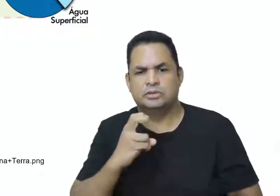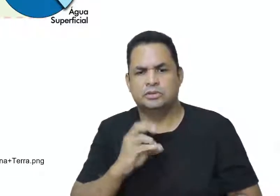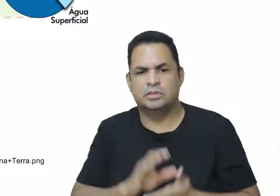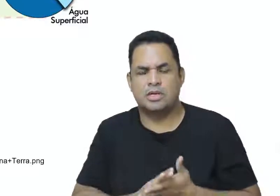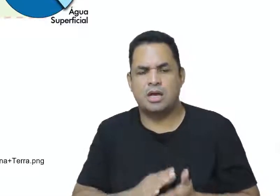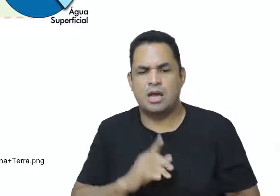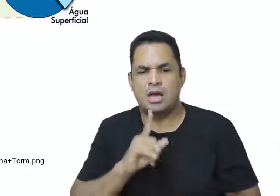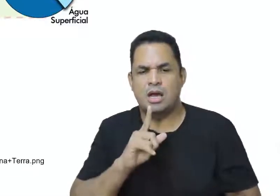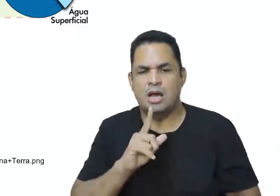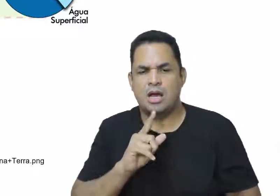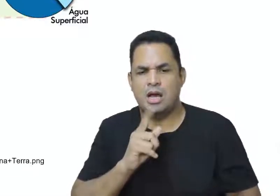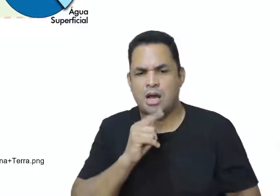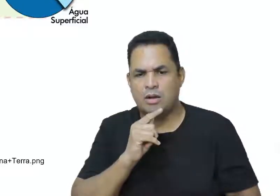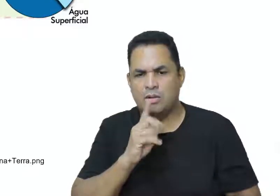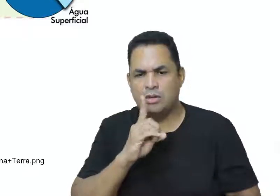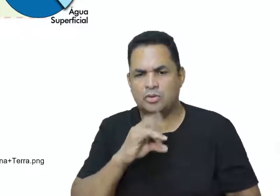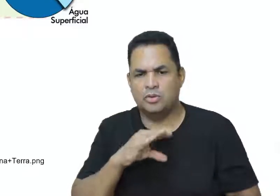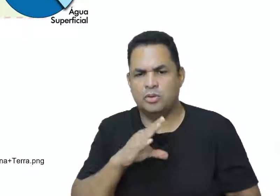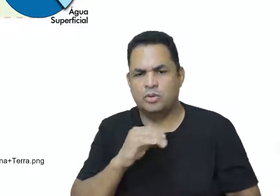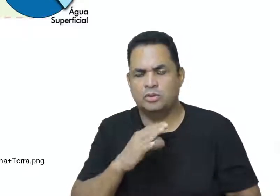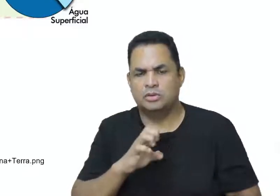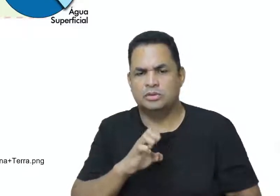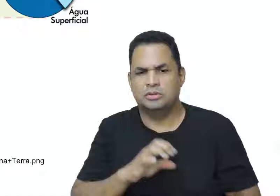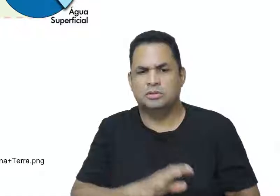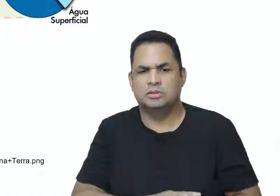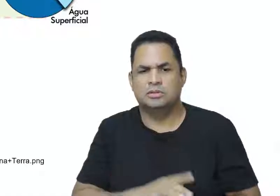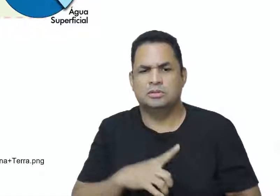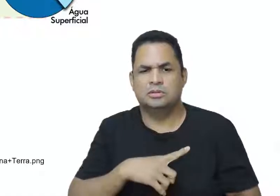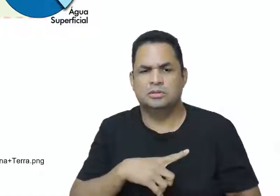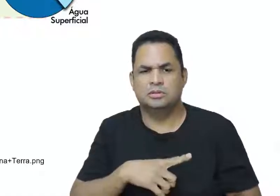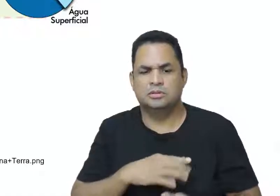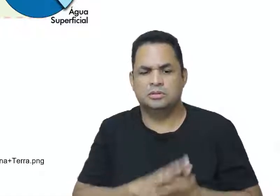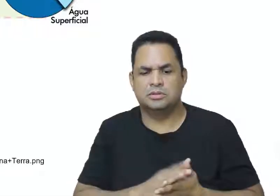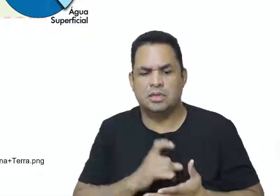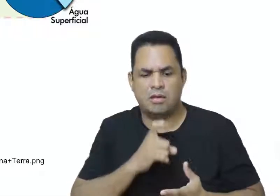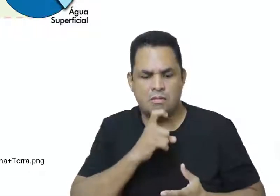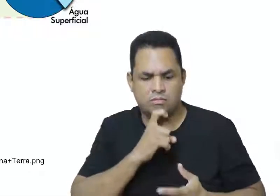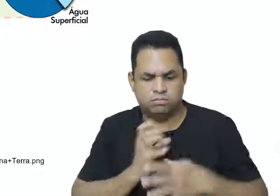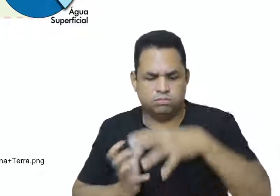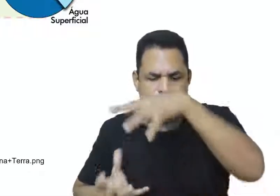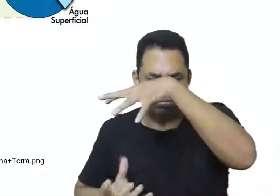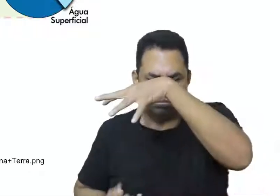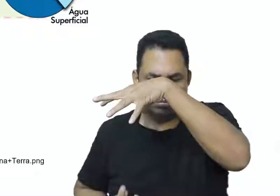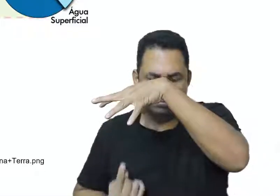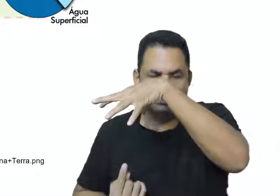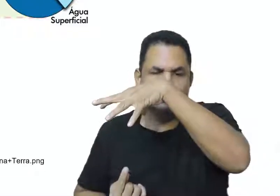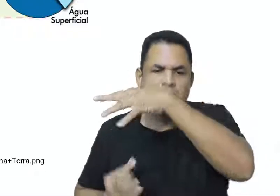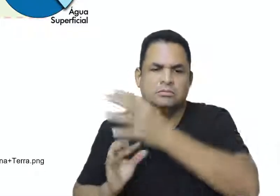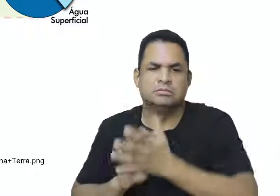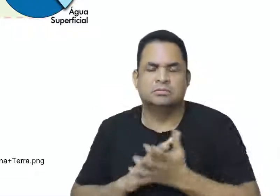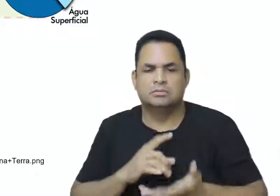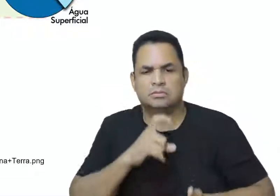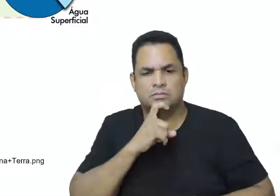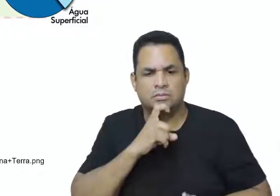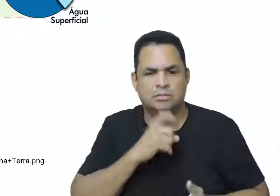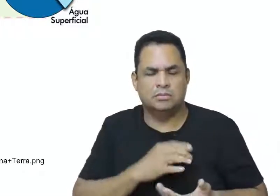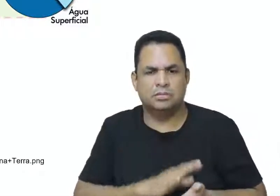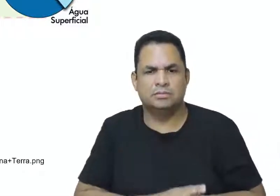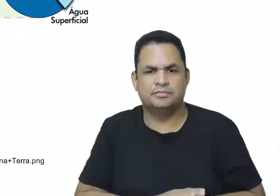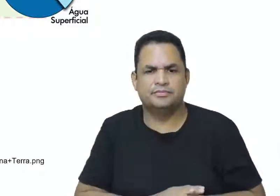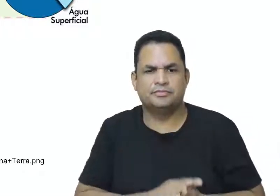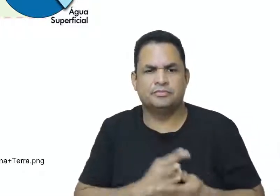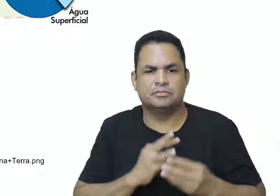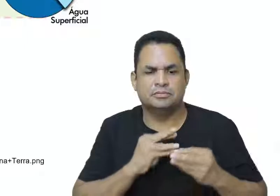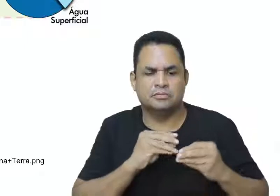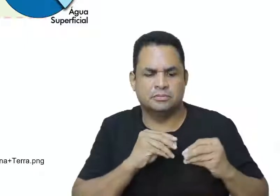água doce. Ainda onde parte dessa água doce estão nas calotas polares. E essas calotas polares